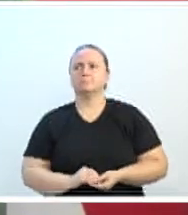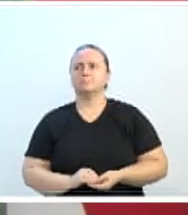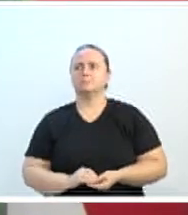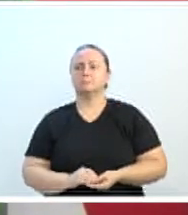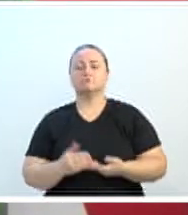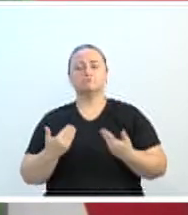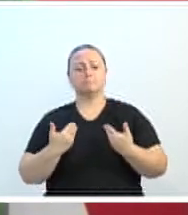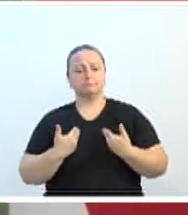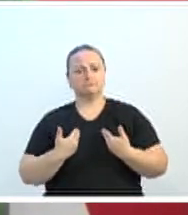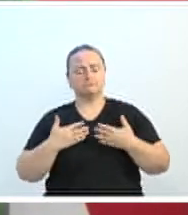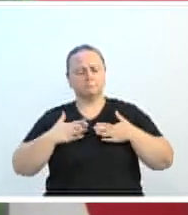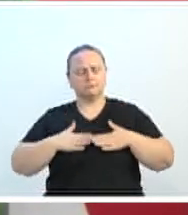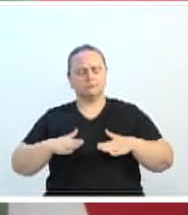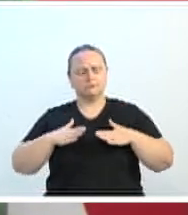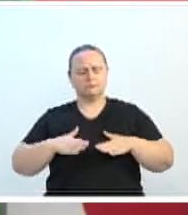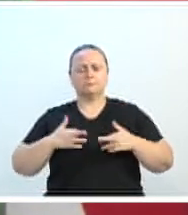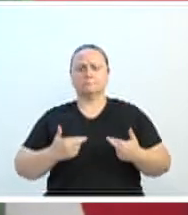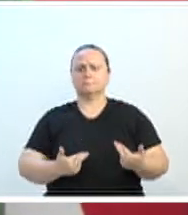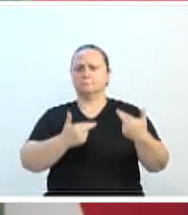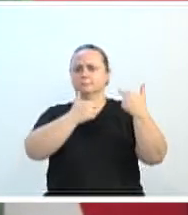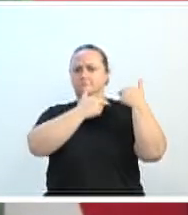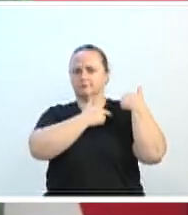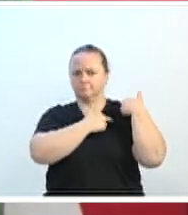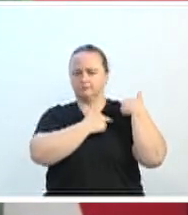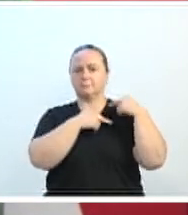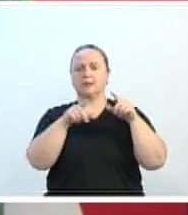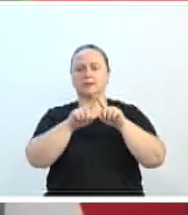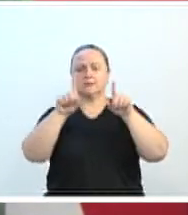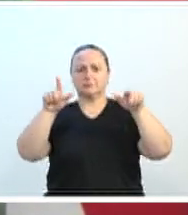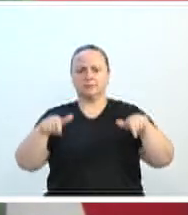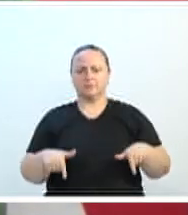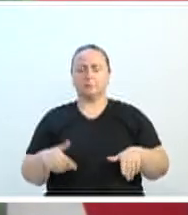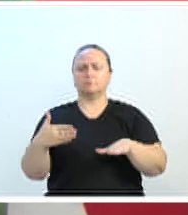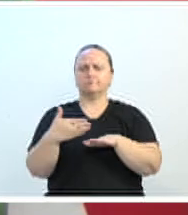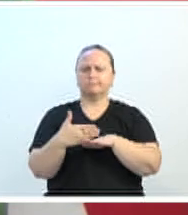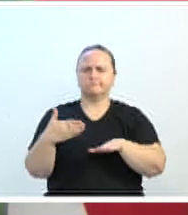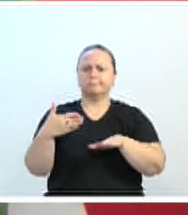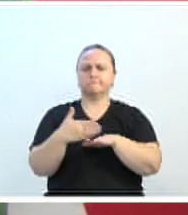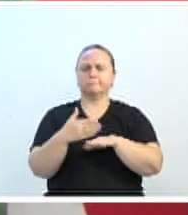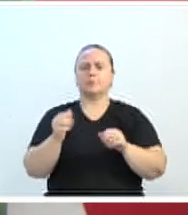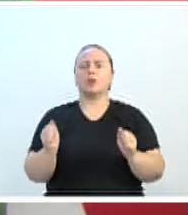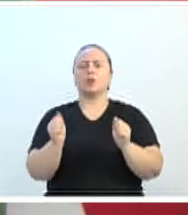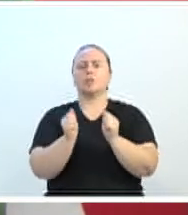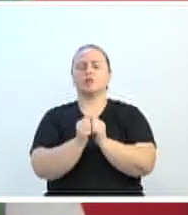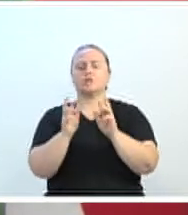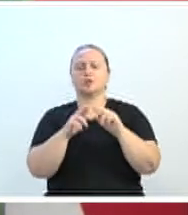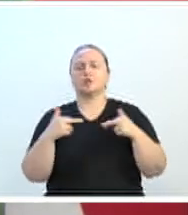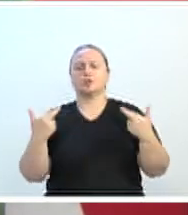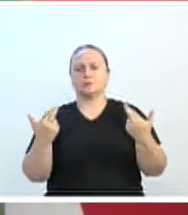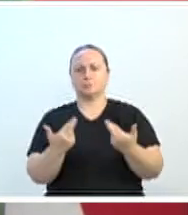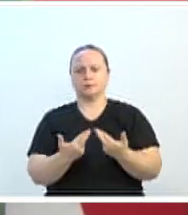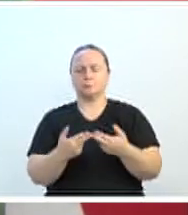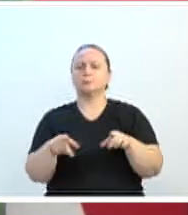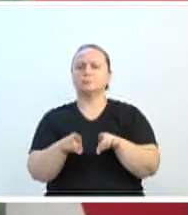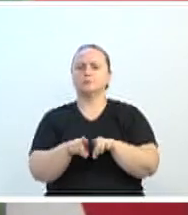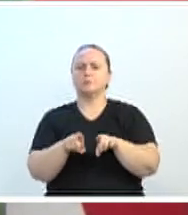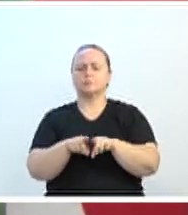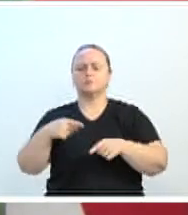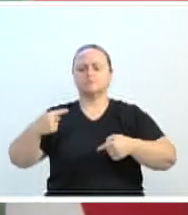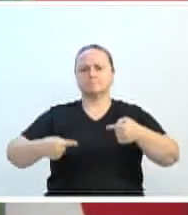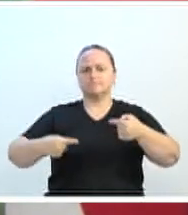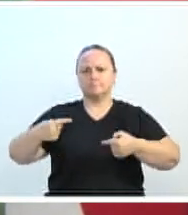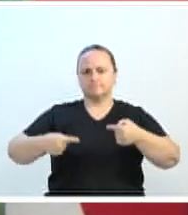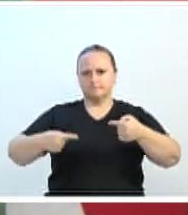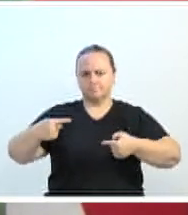a responsabilidade, enquanto servidor, de participar dessas reuniões e discutir isso, até